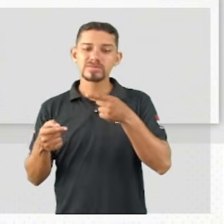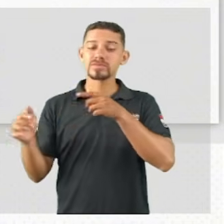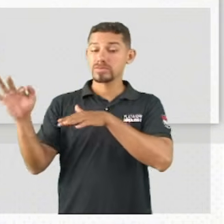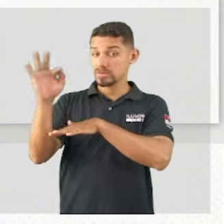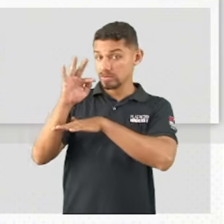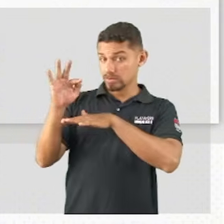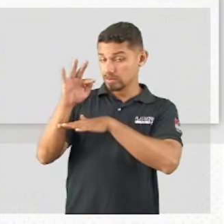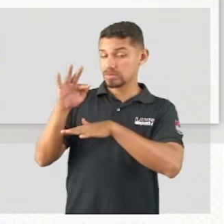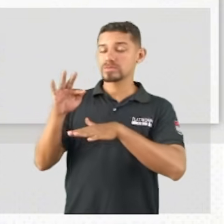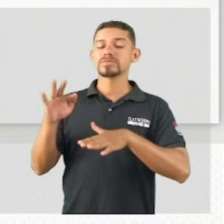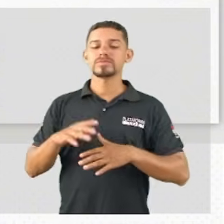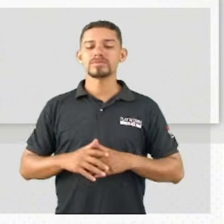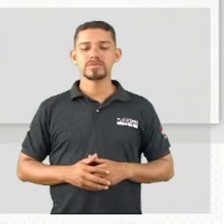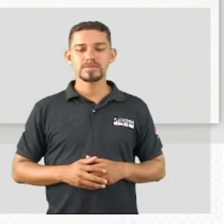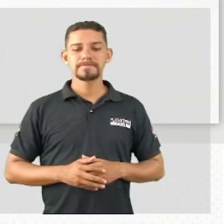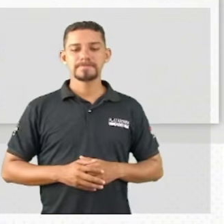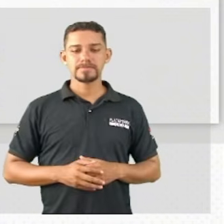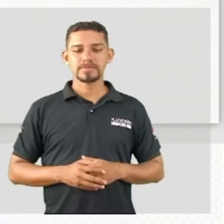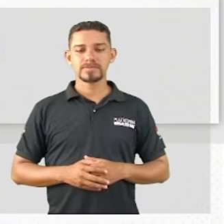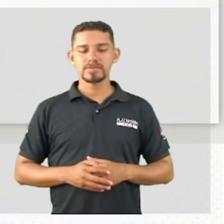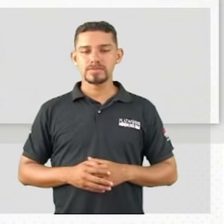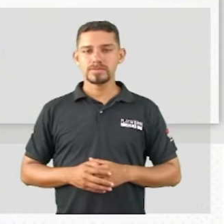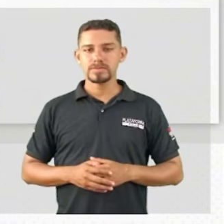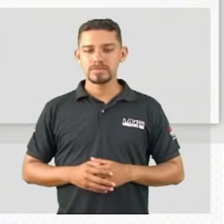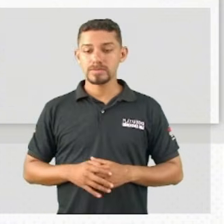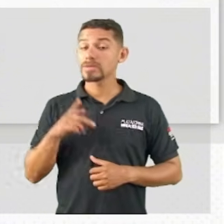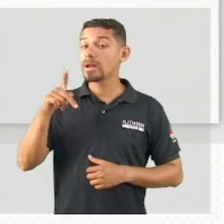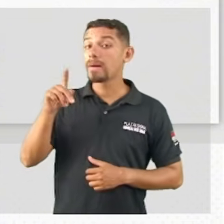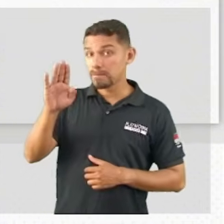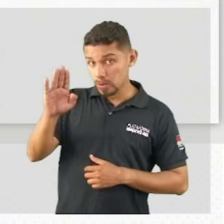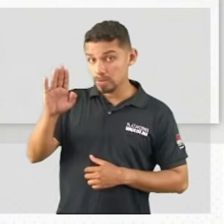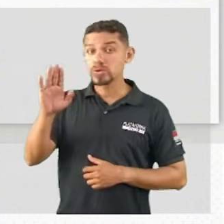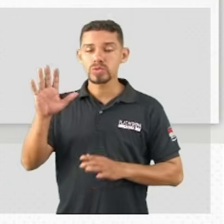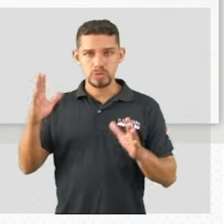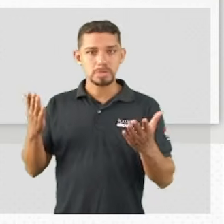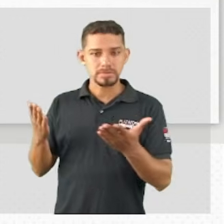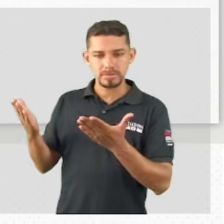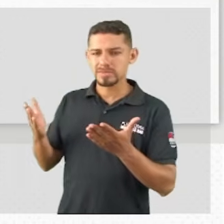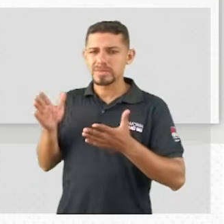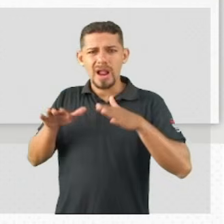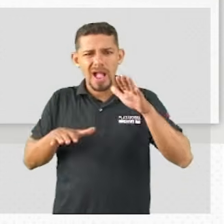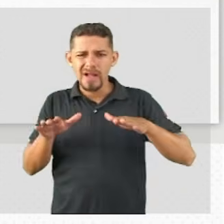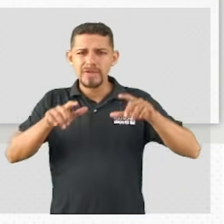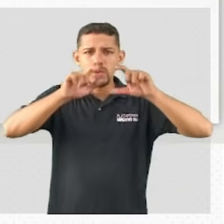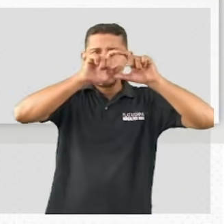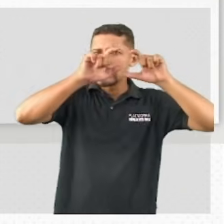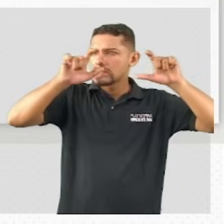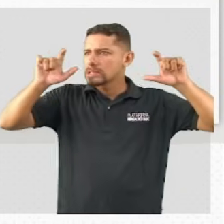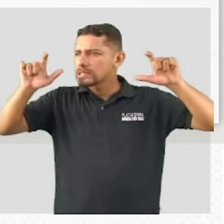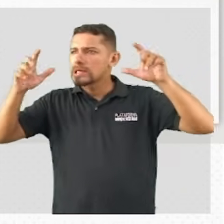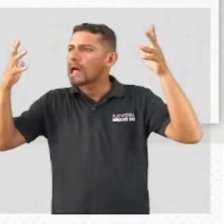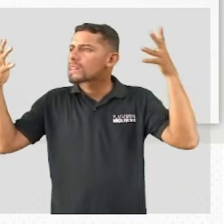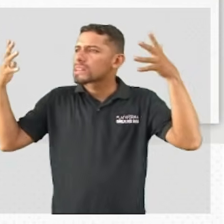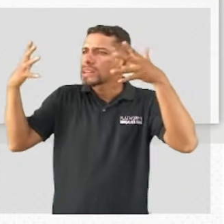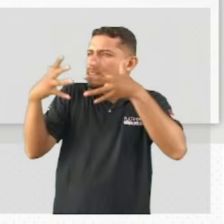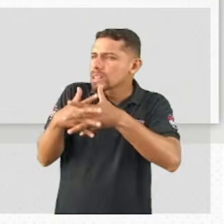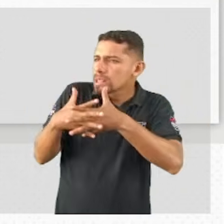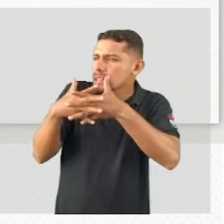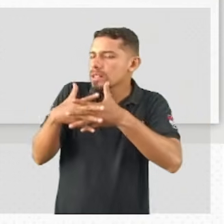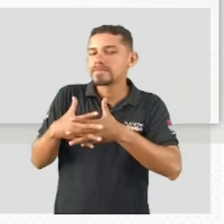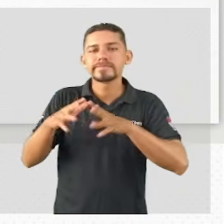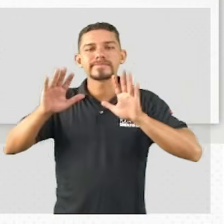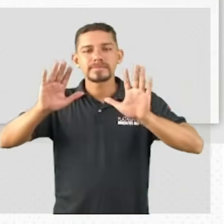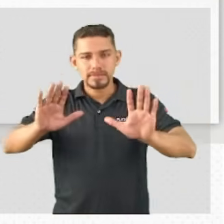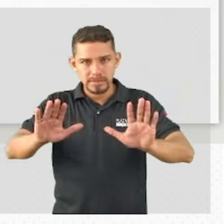gênero oral formal debate público regrado. Às vezes o nome parece assim um pouco confuso, eu não entendo, mas se